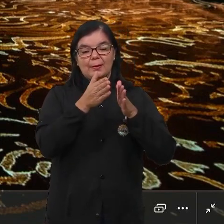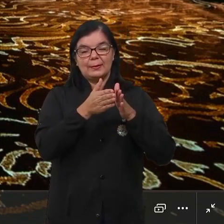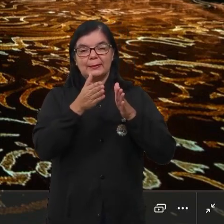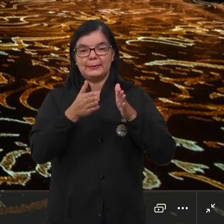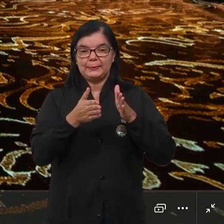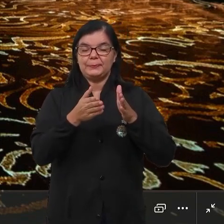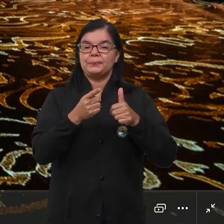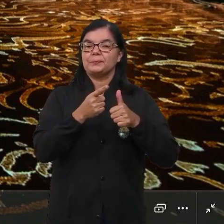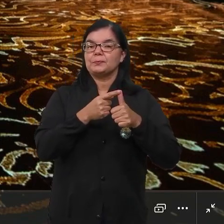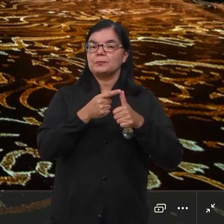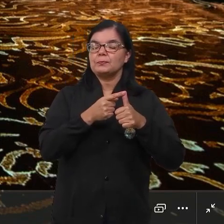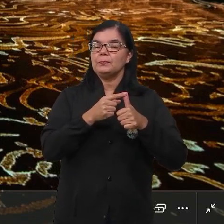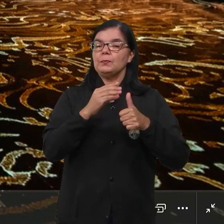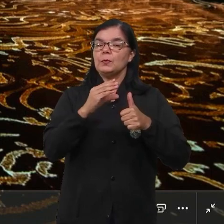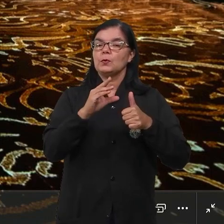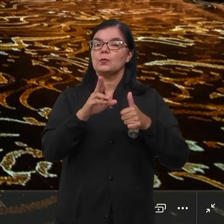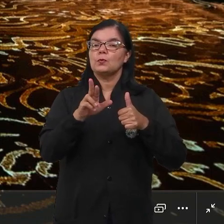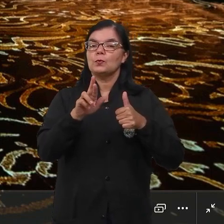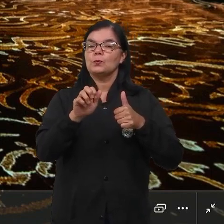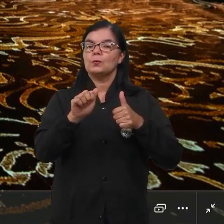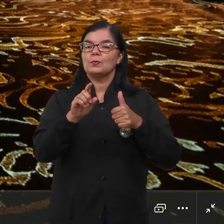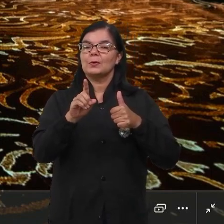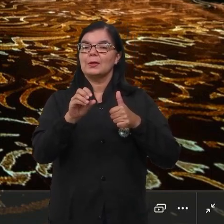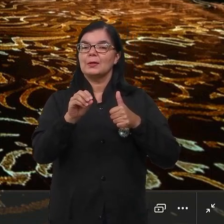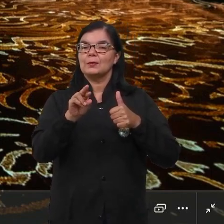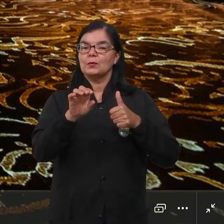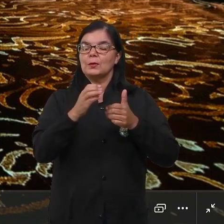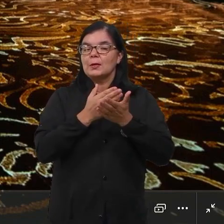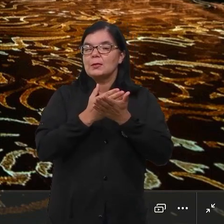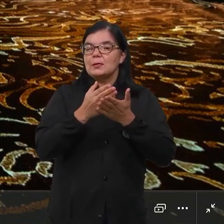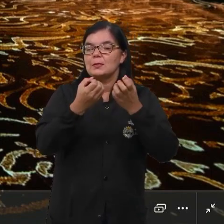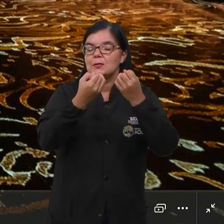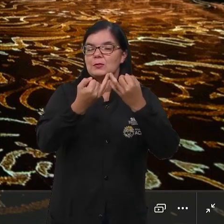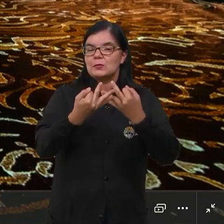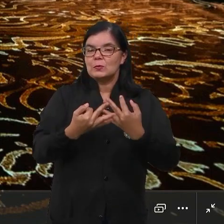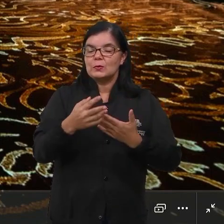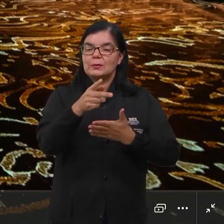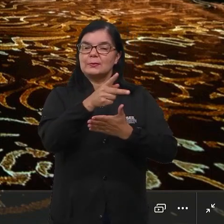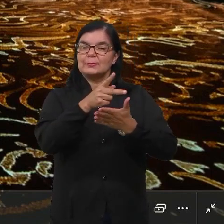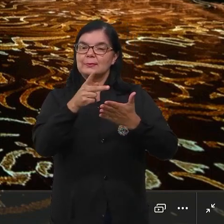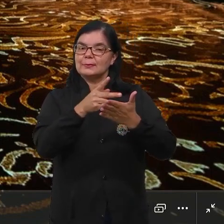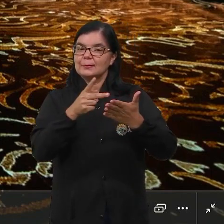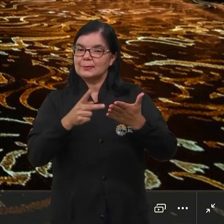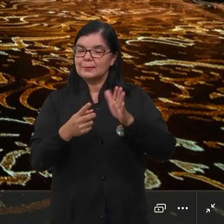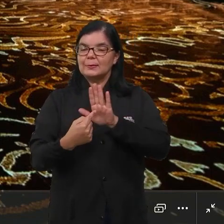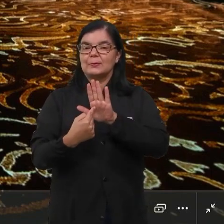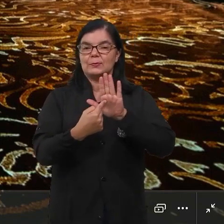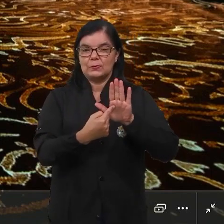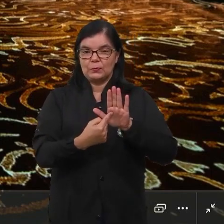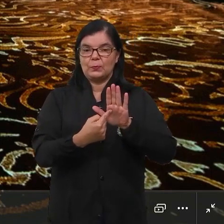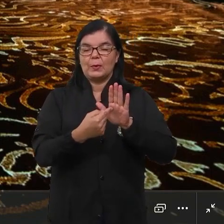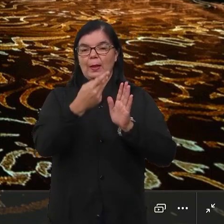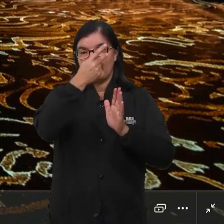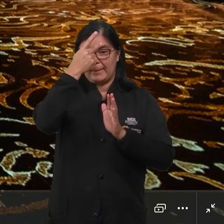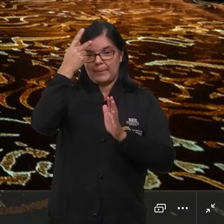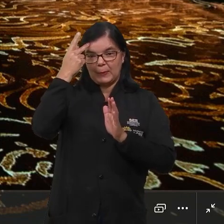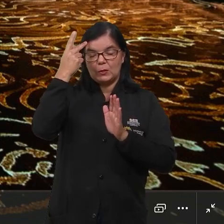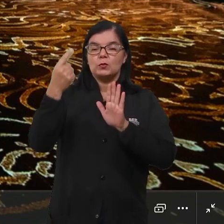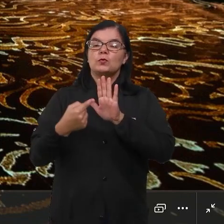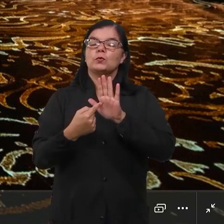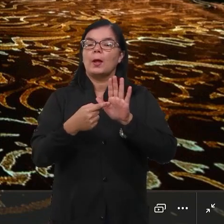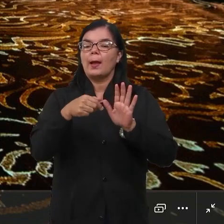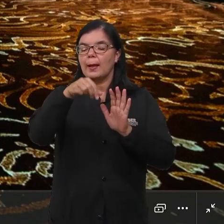a curadoria é o ponto de partida conceitual e poético da exposição. O curador, que é o expositor,